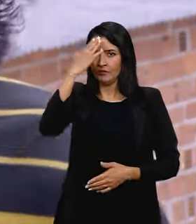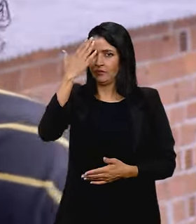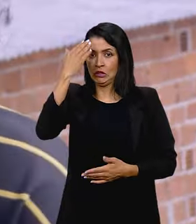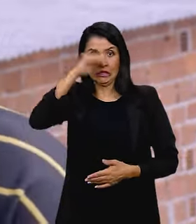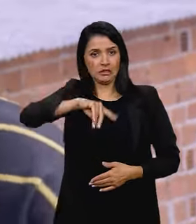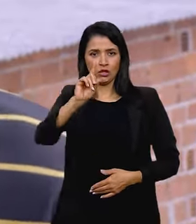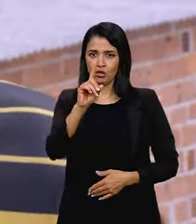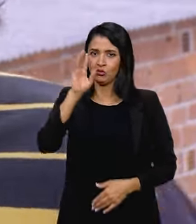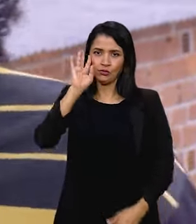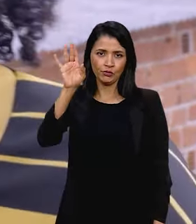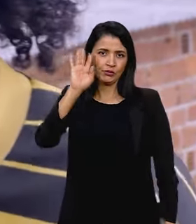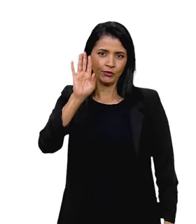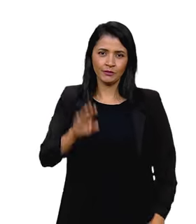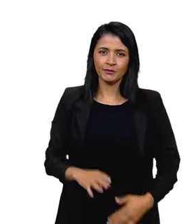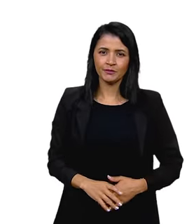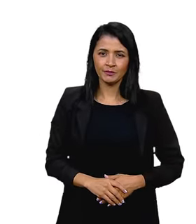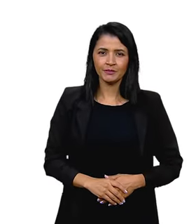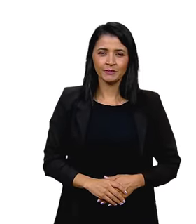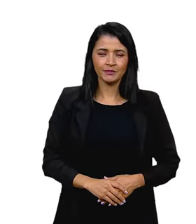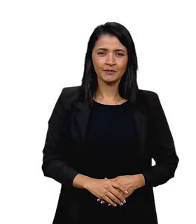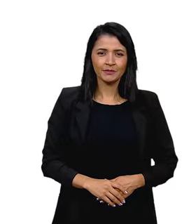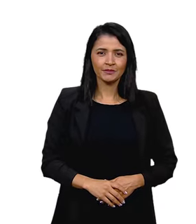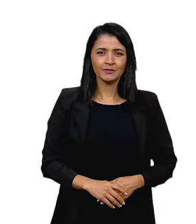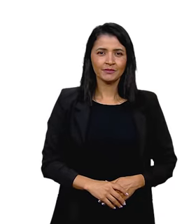Juventude Que Nunca Desiste seu